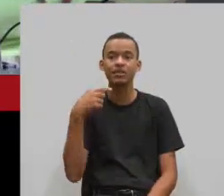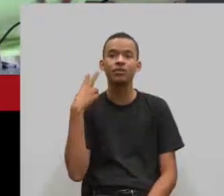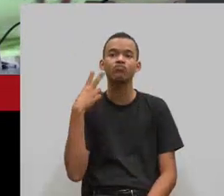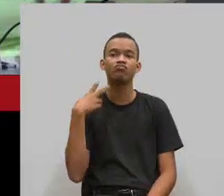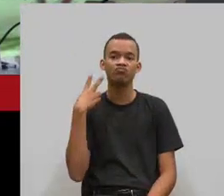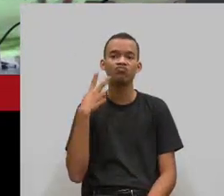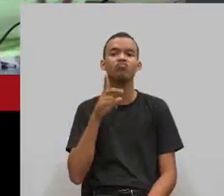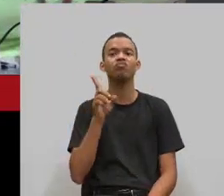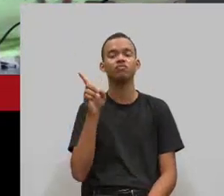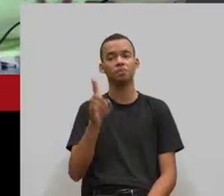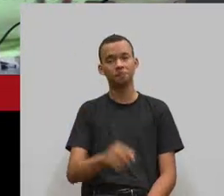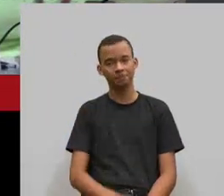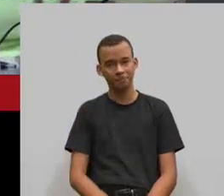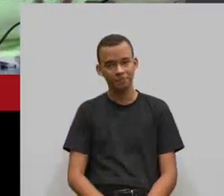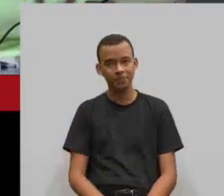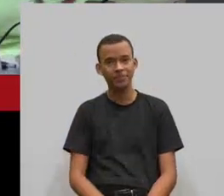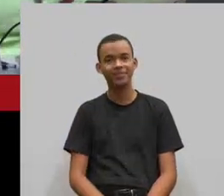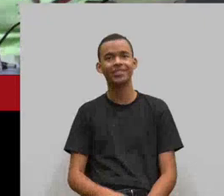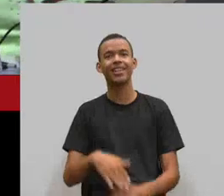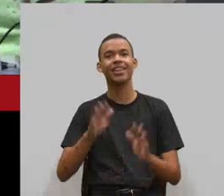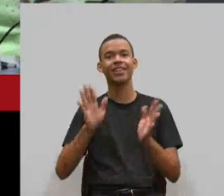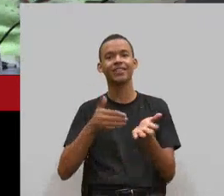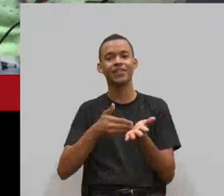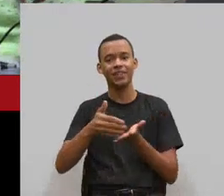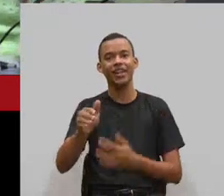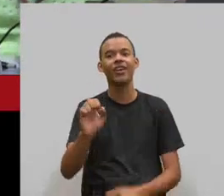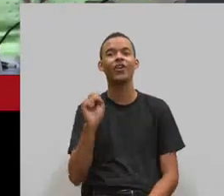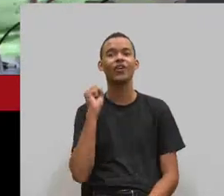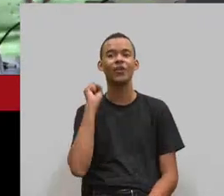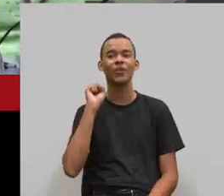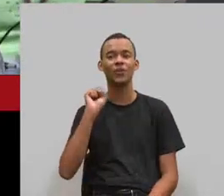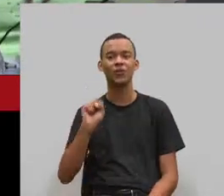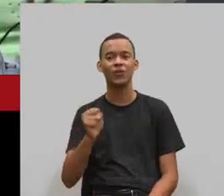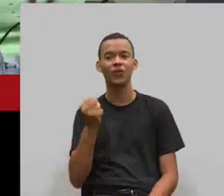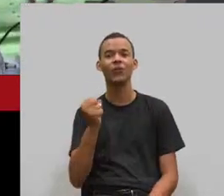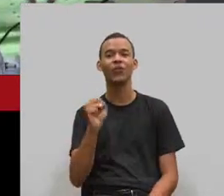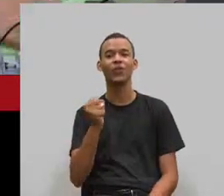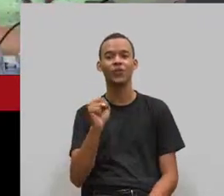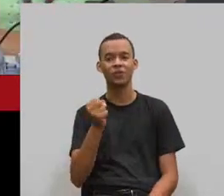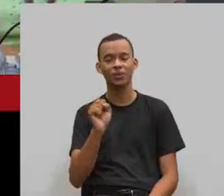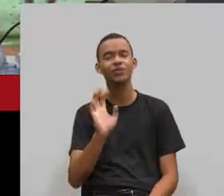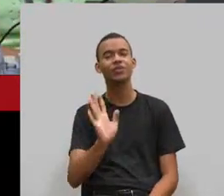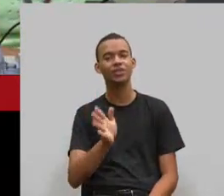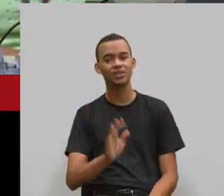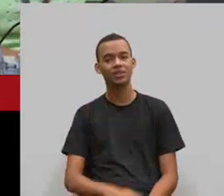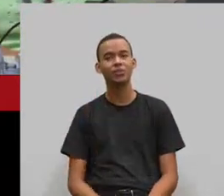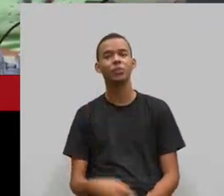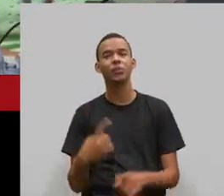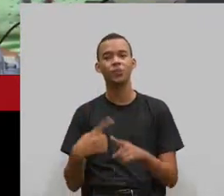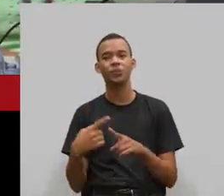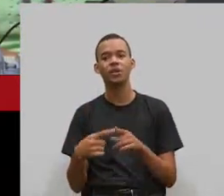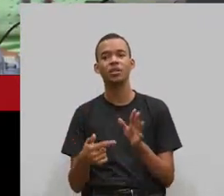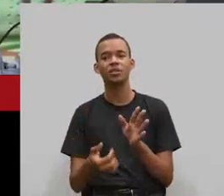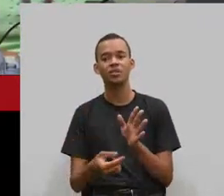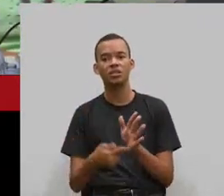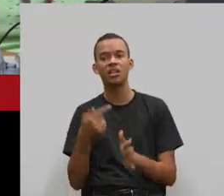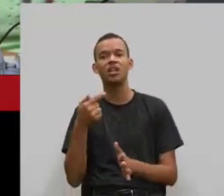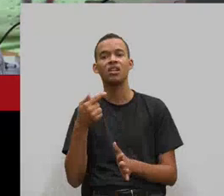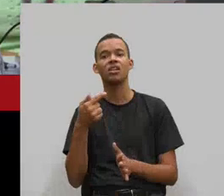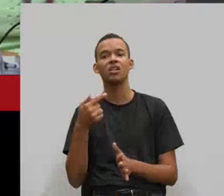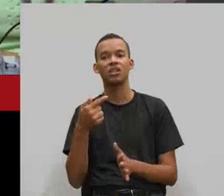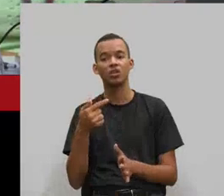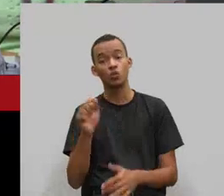está indo pro oitavo mandato você vê que quem elege sete ou oito vezes é porque pessoa boa pessoa